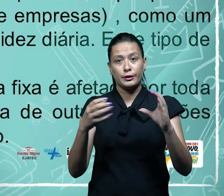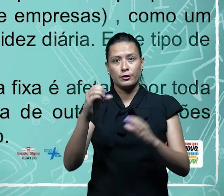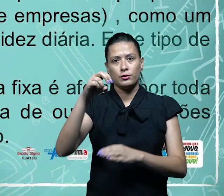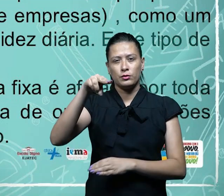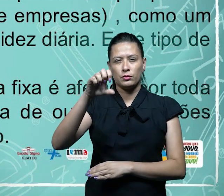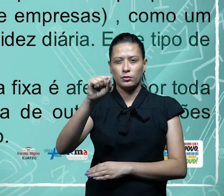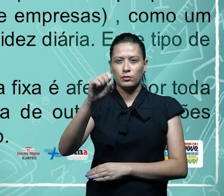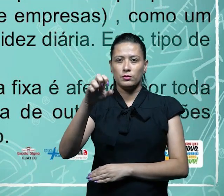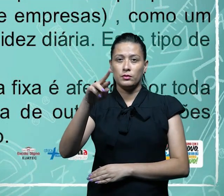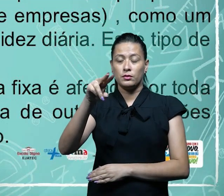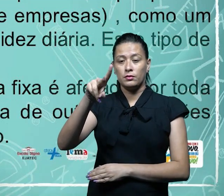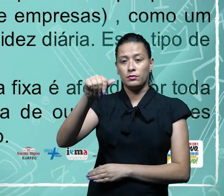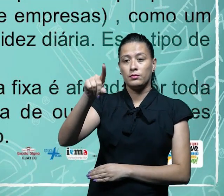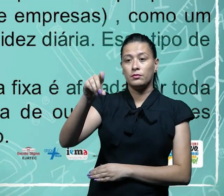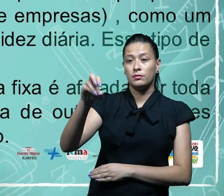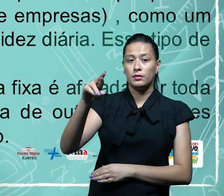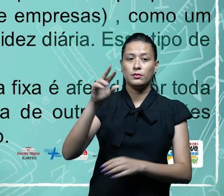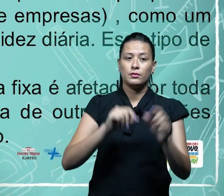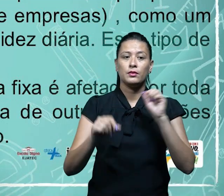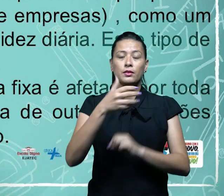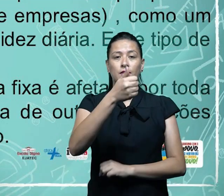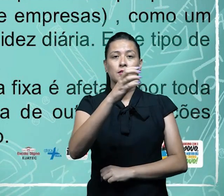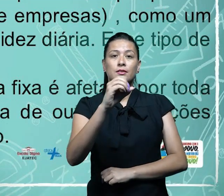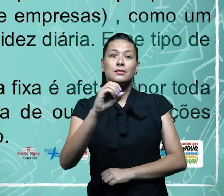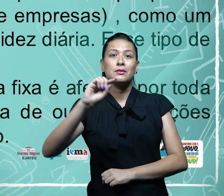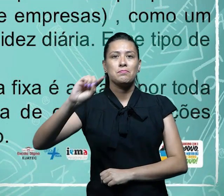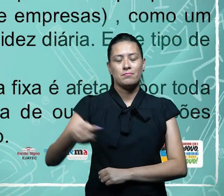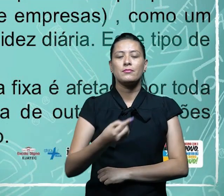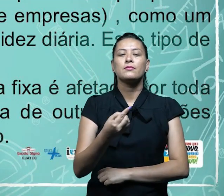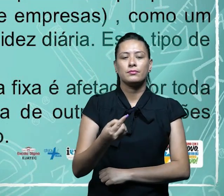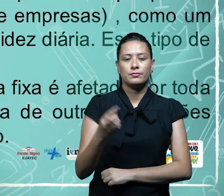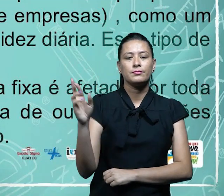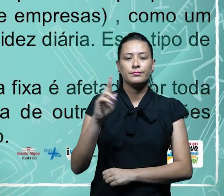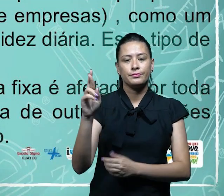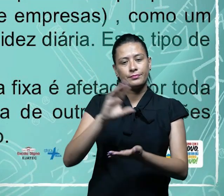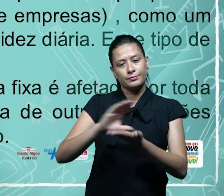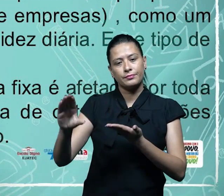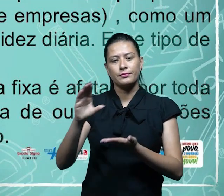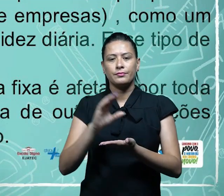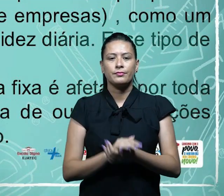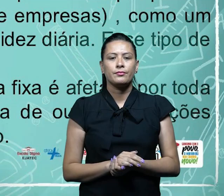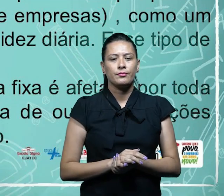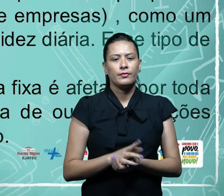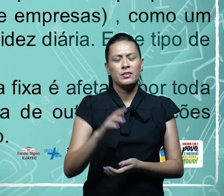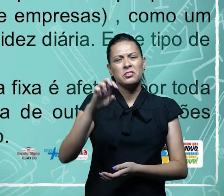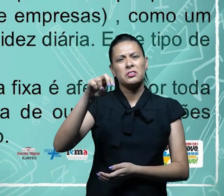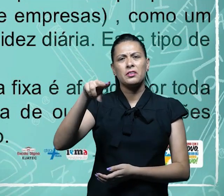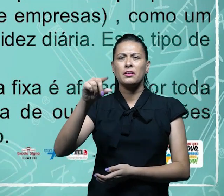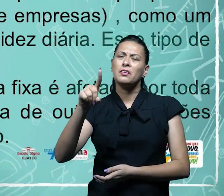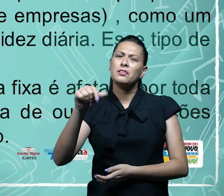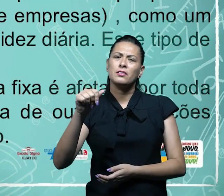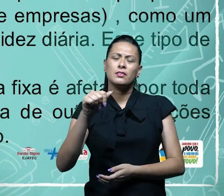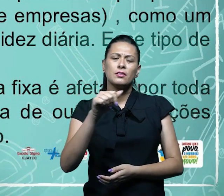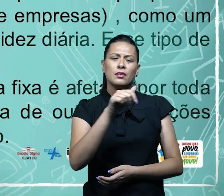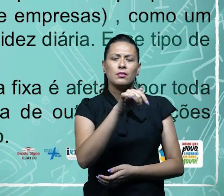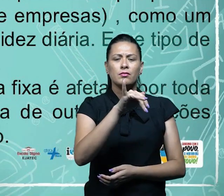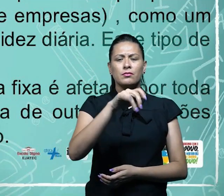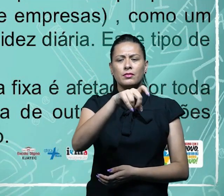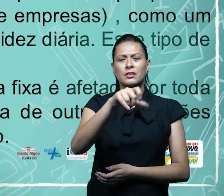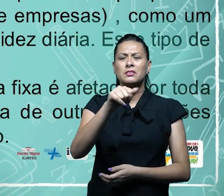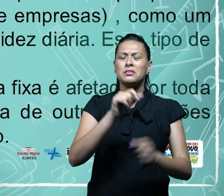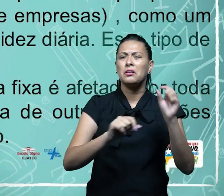resolve aplicar 100 mil reais em investimentos de renda fixa. O que é rendimentos? Títulos de renda fixa é o